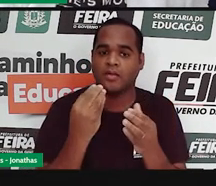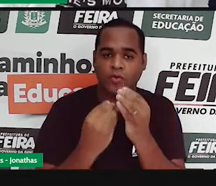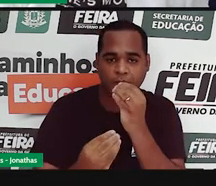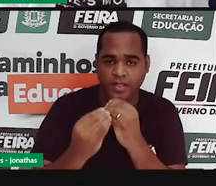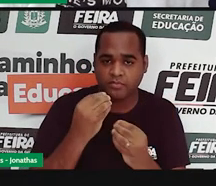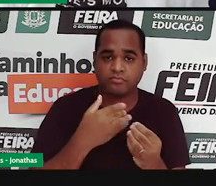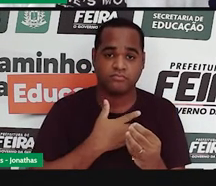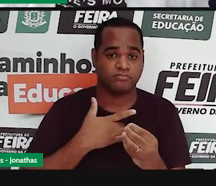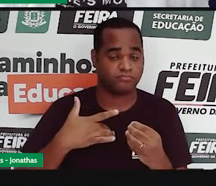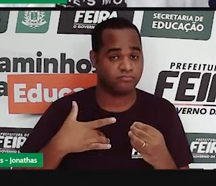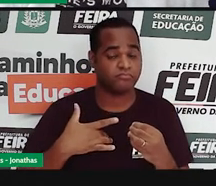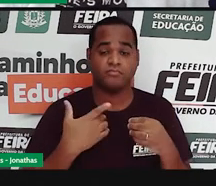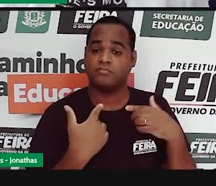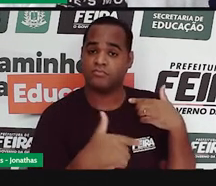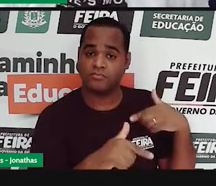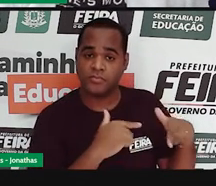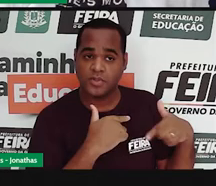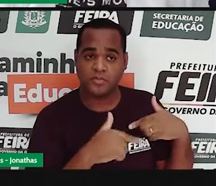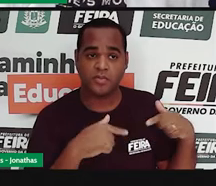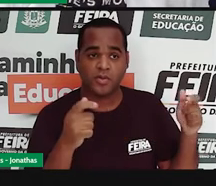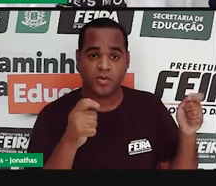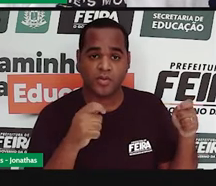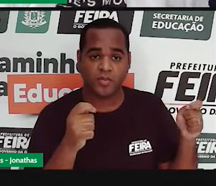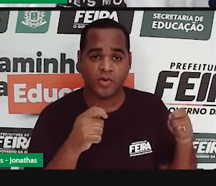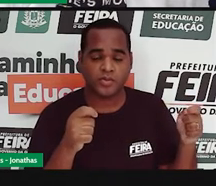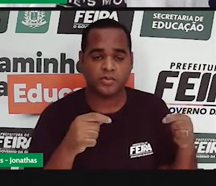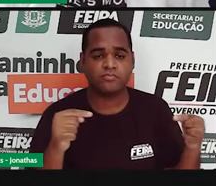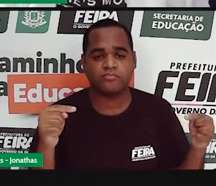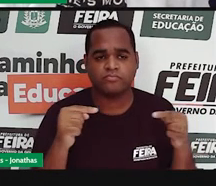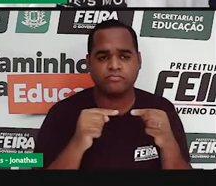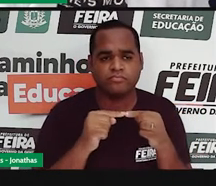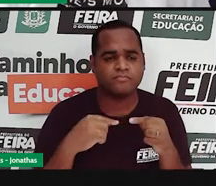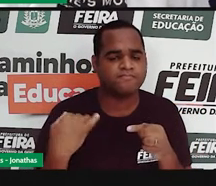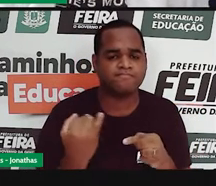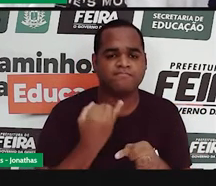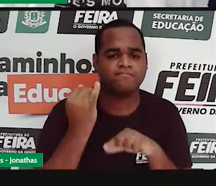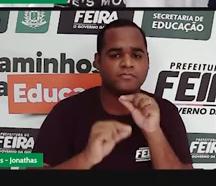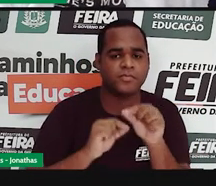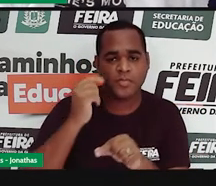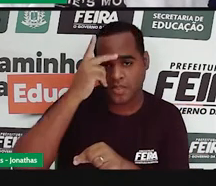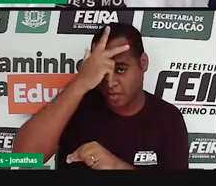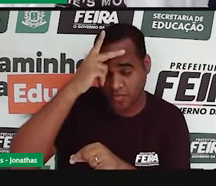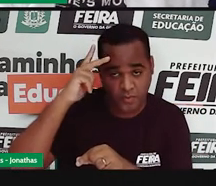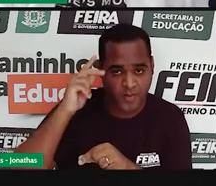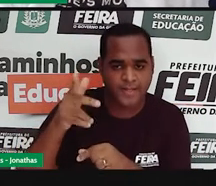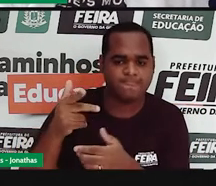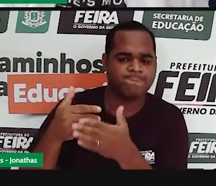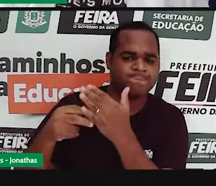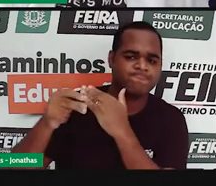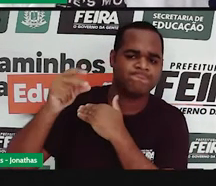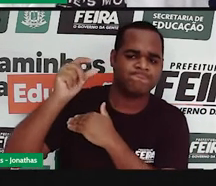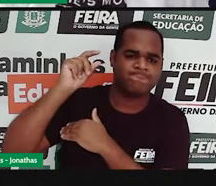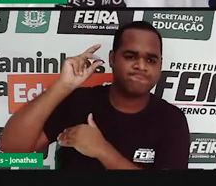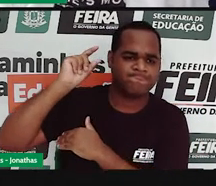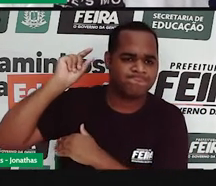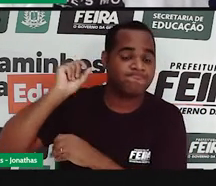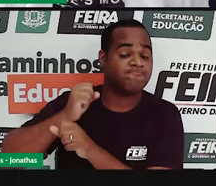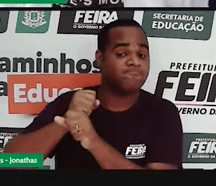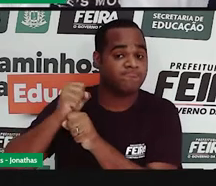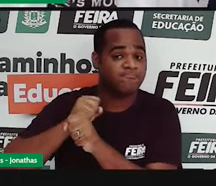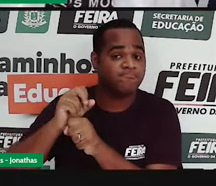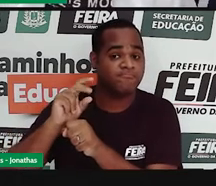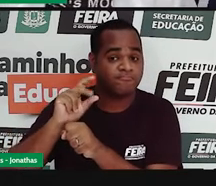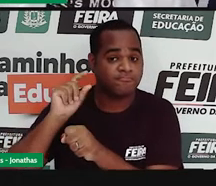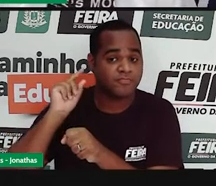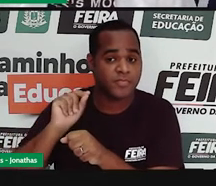alimento. Trabalho podem ser essas pessoas na Idade Média colhendo milho. A